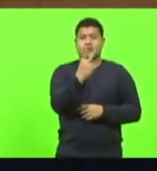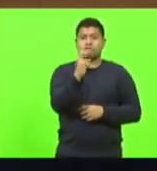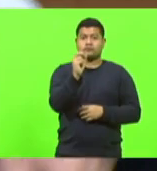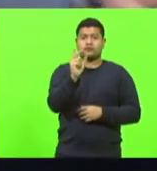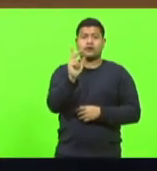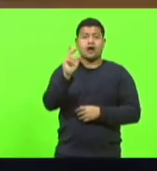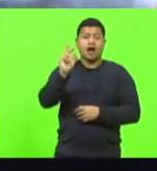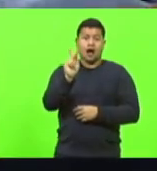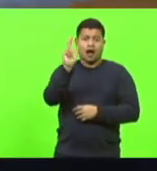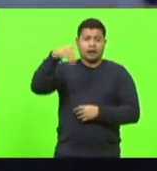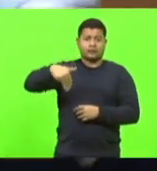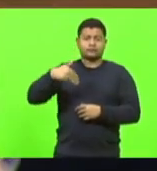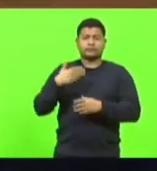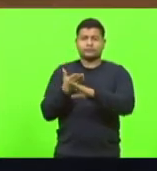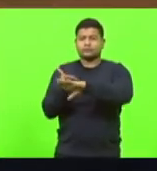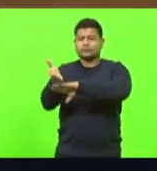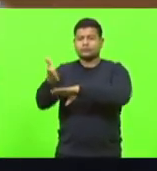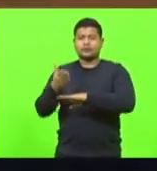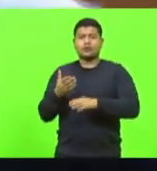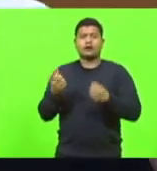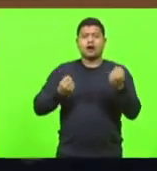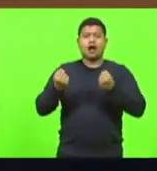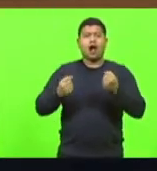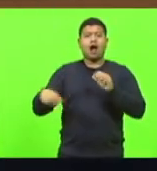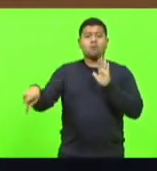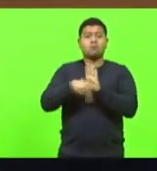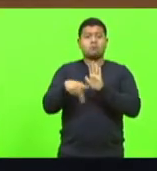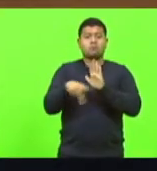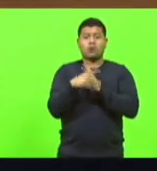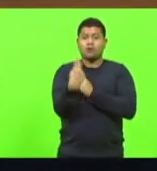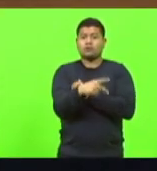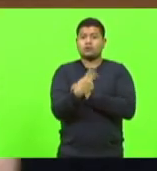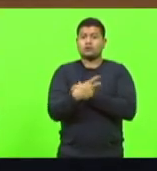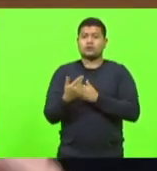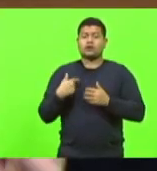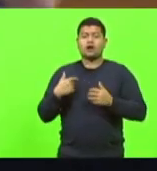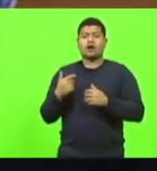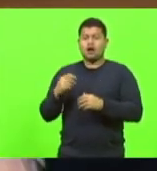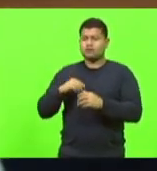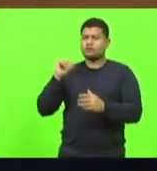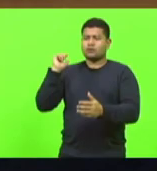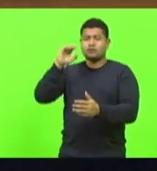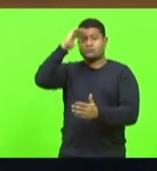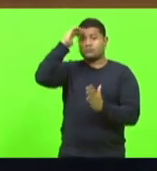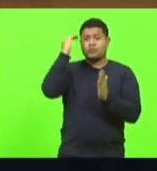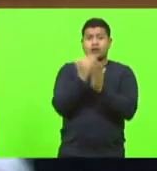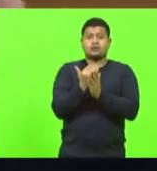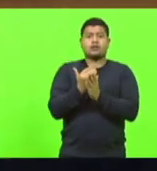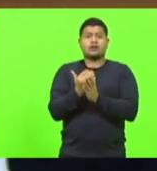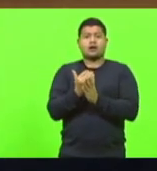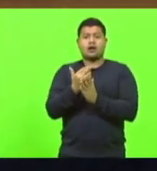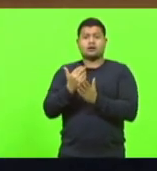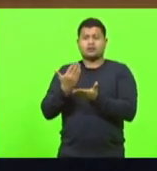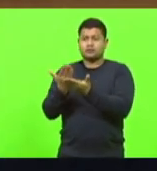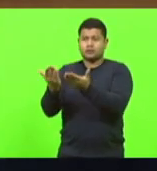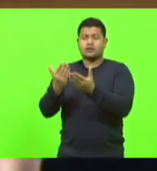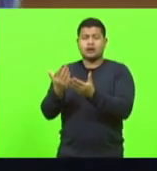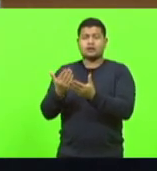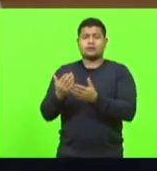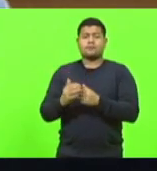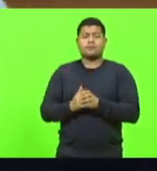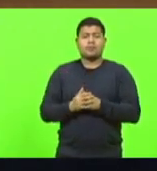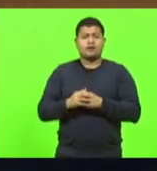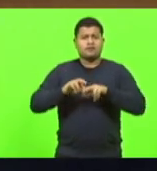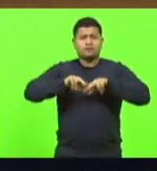arma na cintura e com caso seu próprio carro e cumpre a sua função professores que se dedicam policiais e civis